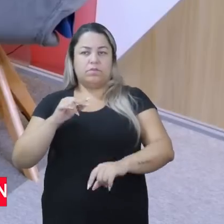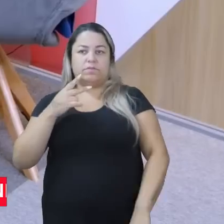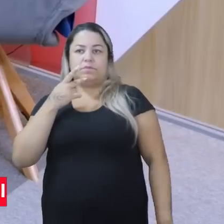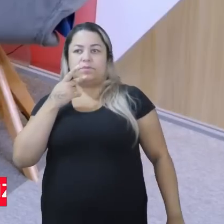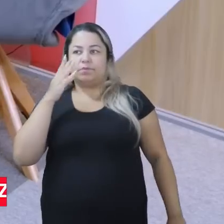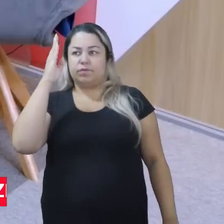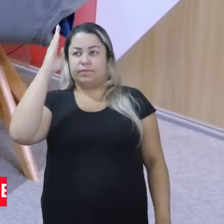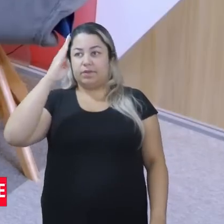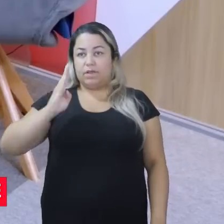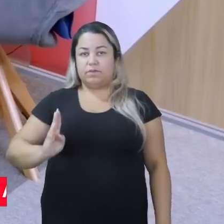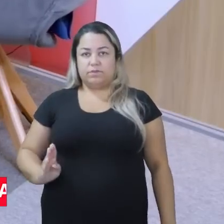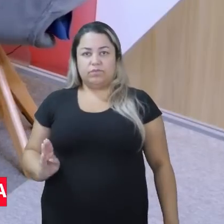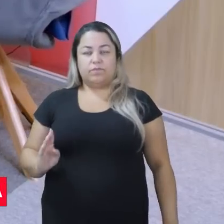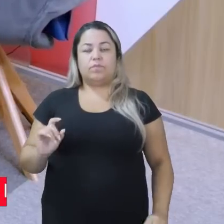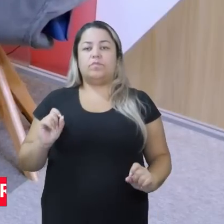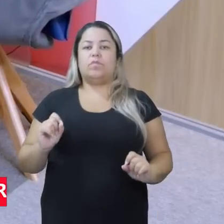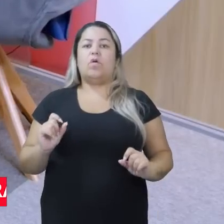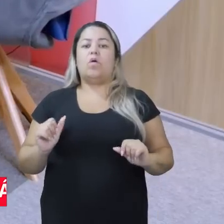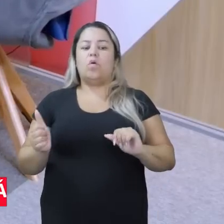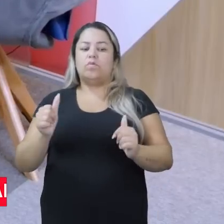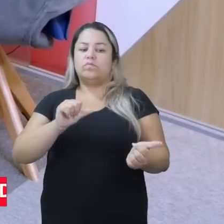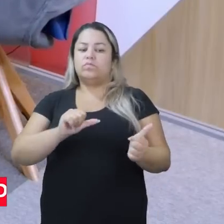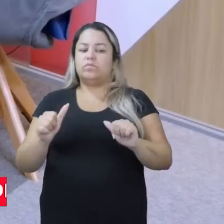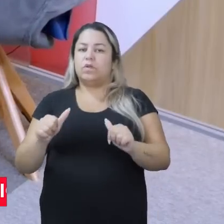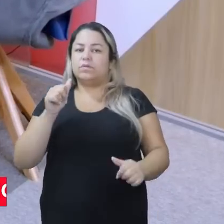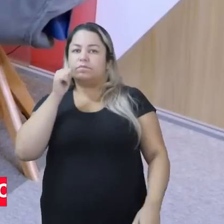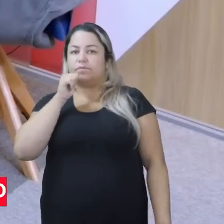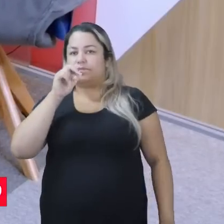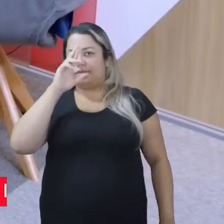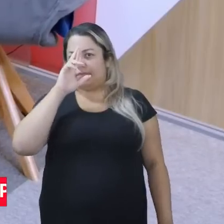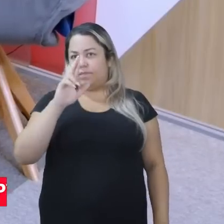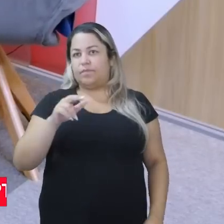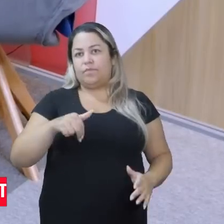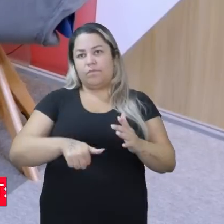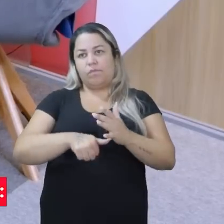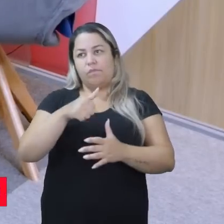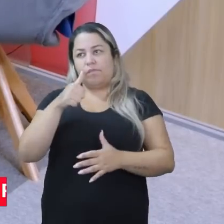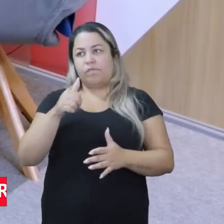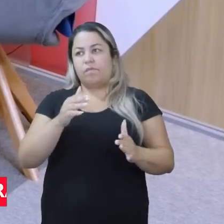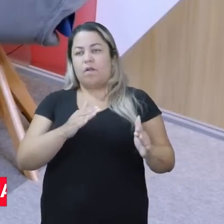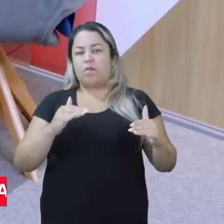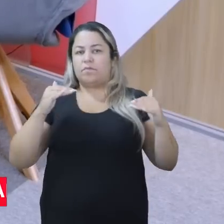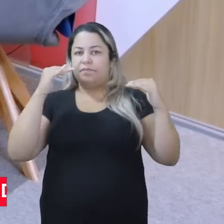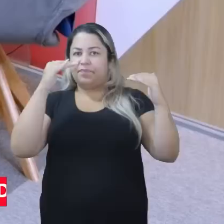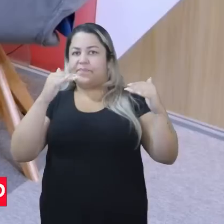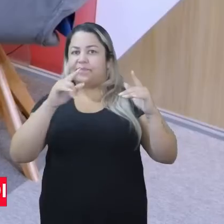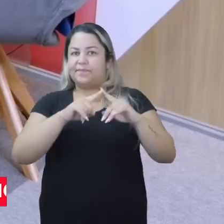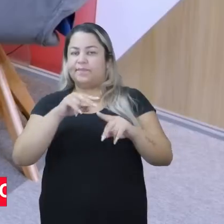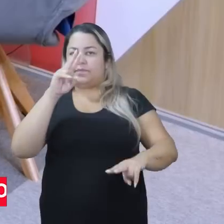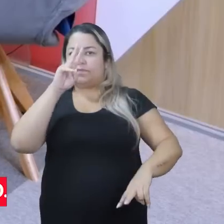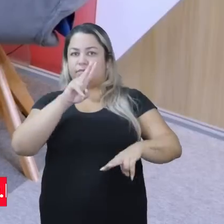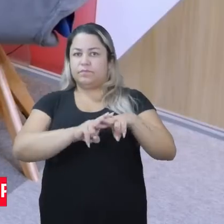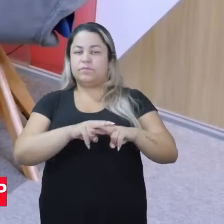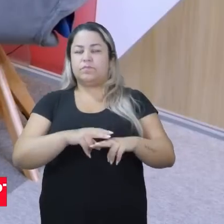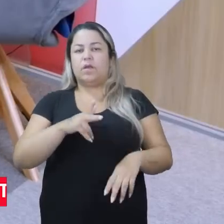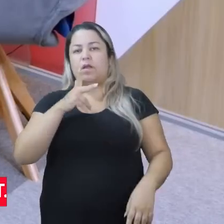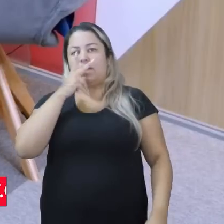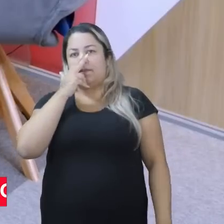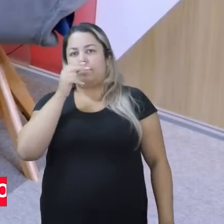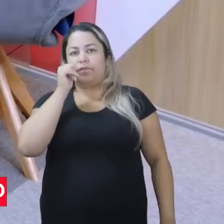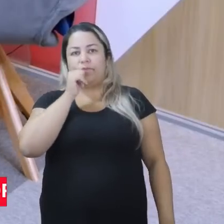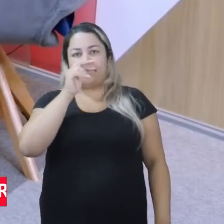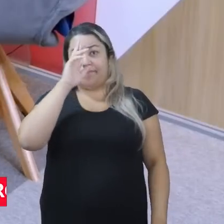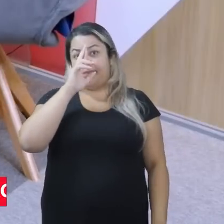Brasil. Então, como que a senhora avalia aí, né, esta primeira pessoa com todo esse escalão dele ser preso? O que a senhora acha que precisa